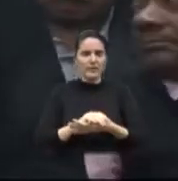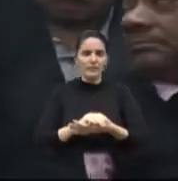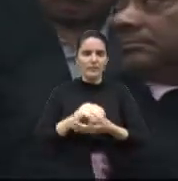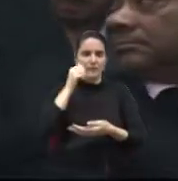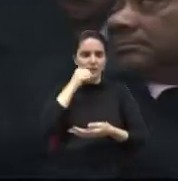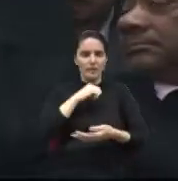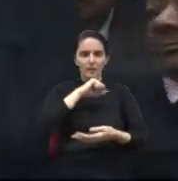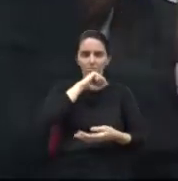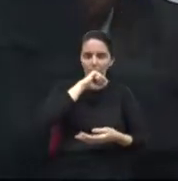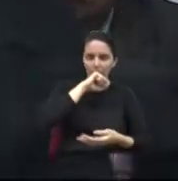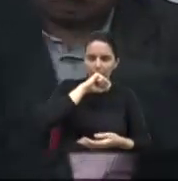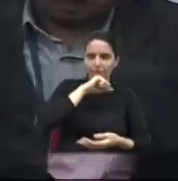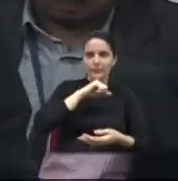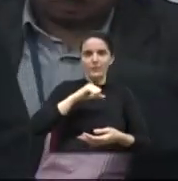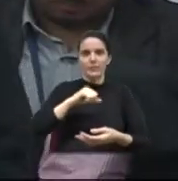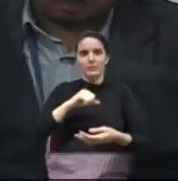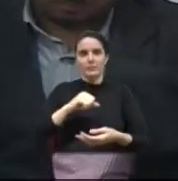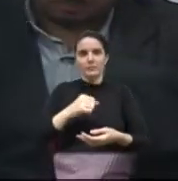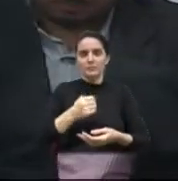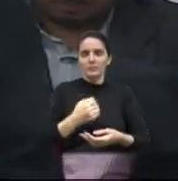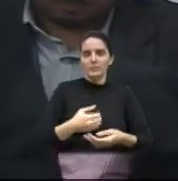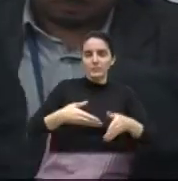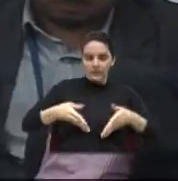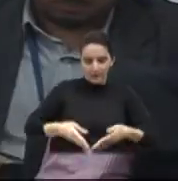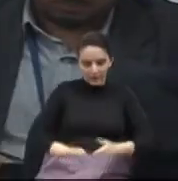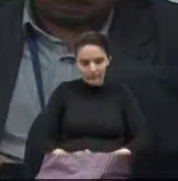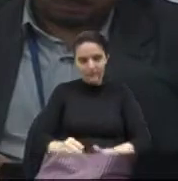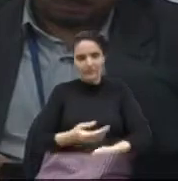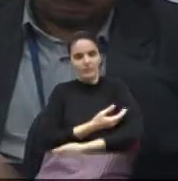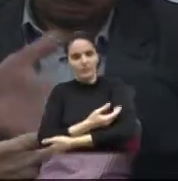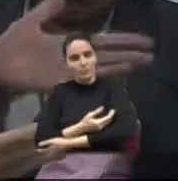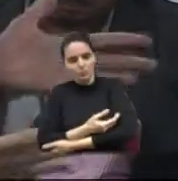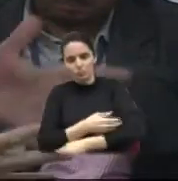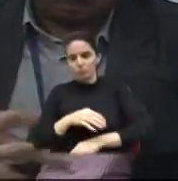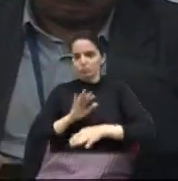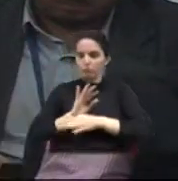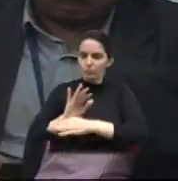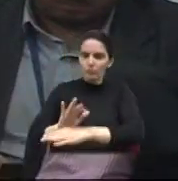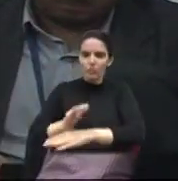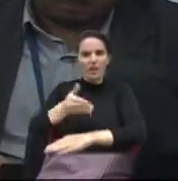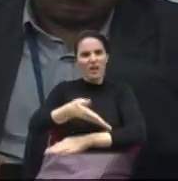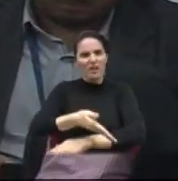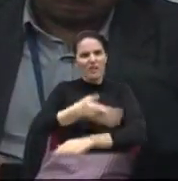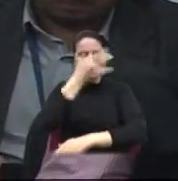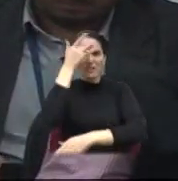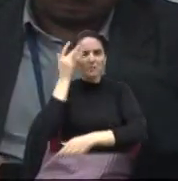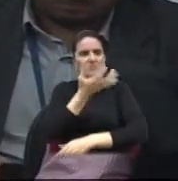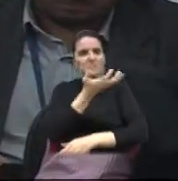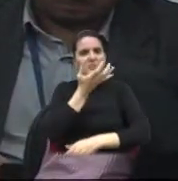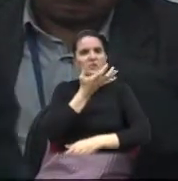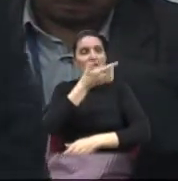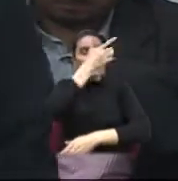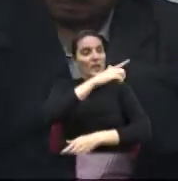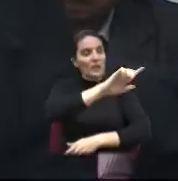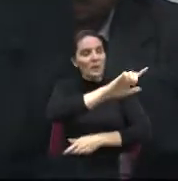o parto, sustentou às vezes sozinha, e hoje a pessoa é a favor do aborto. Olha que interessante.